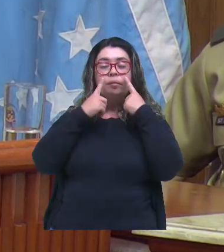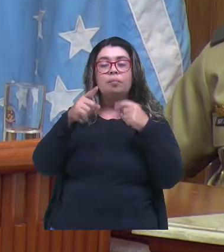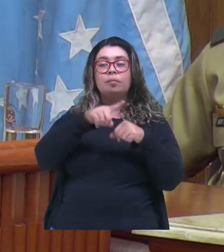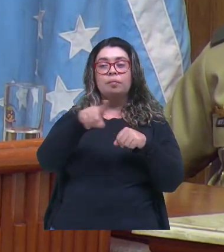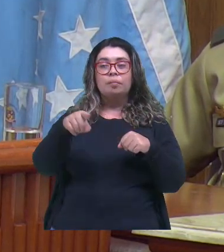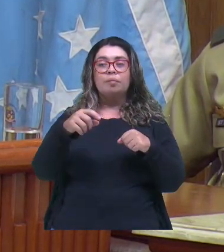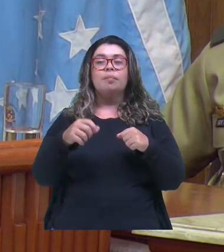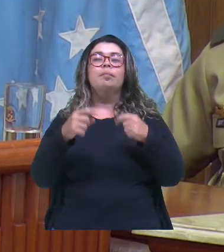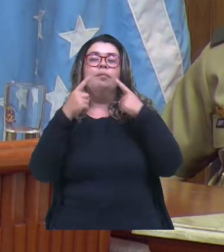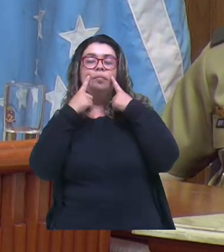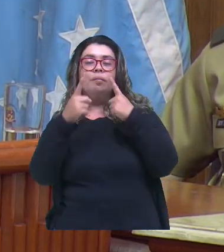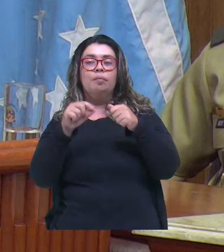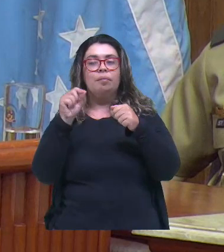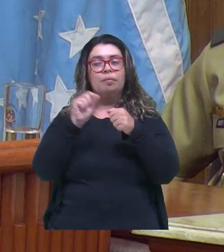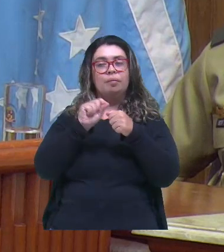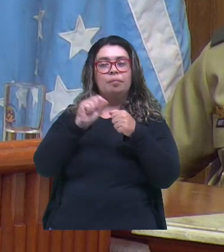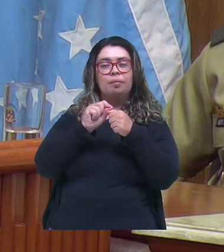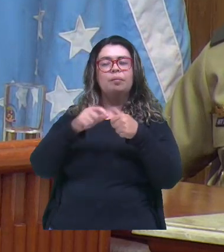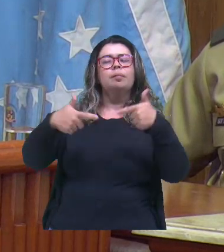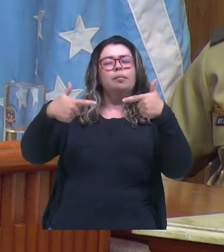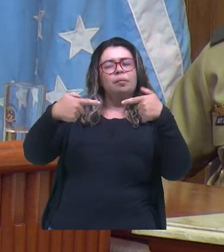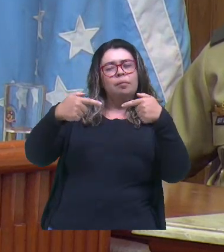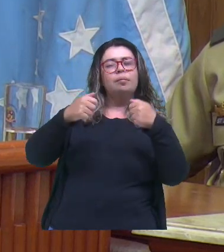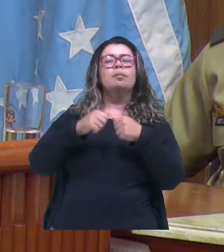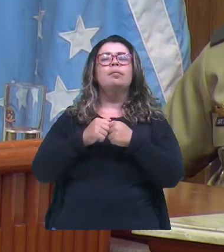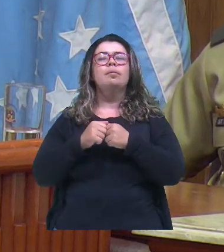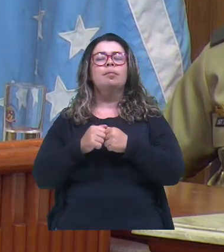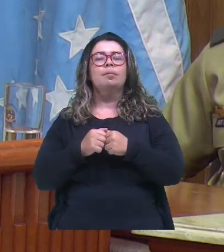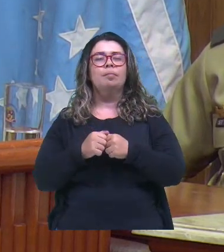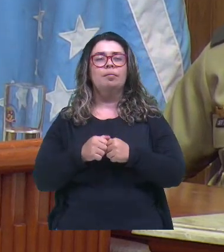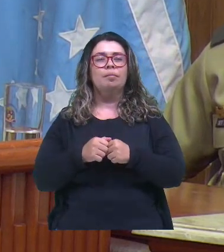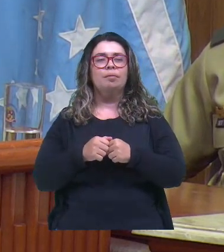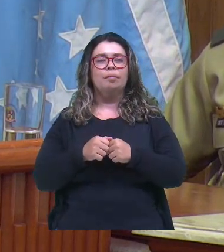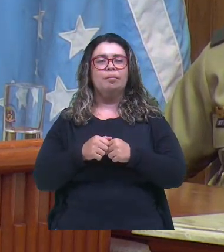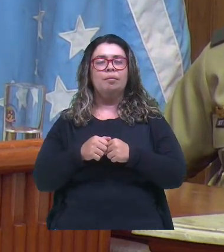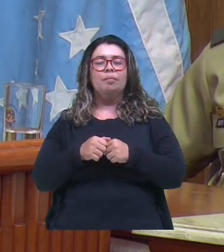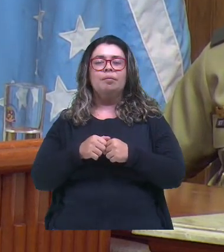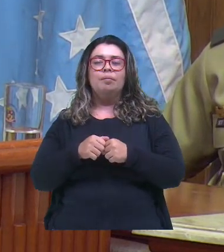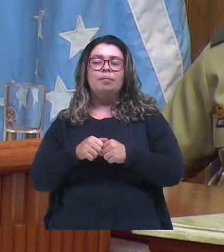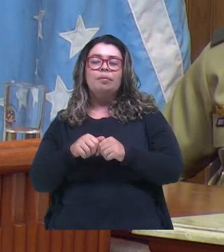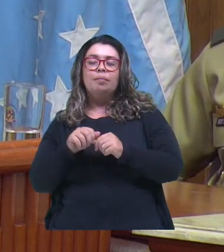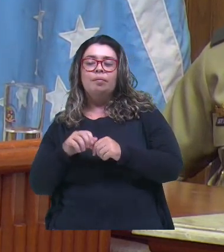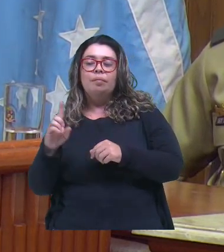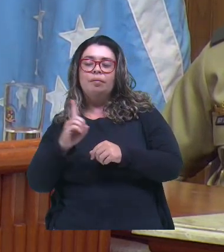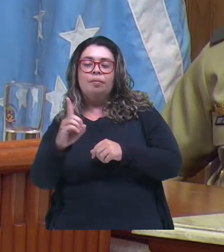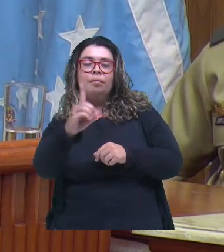vocês travaram batalhas ali, quietinho.